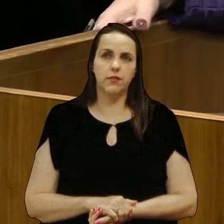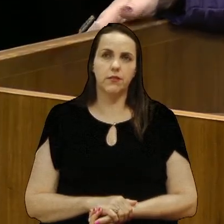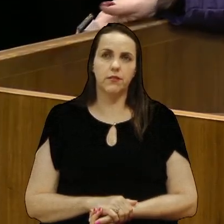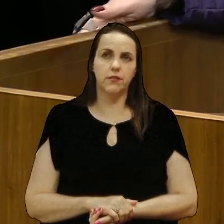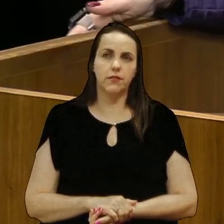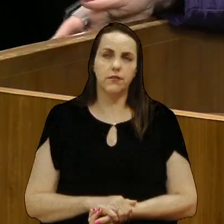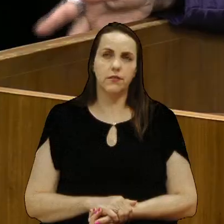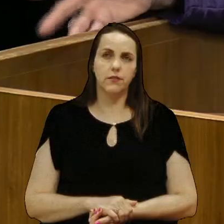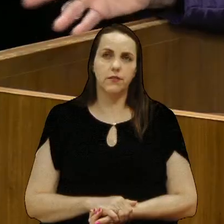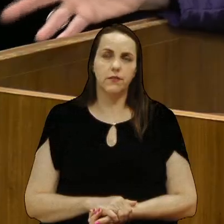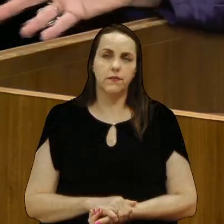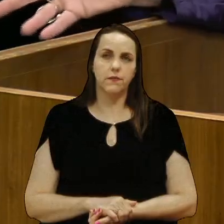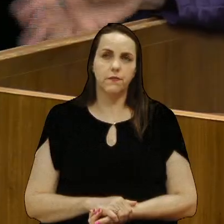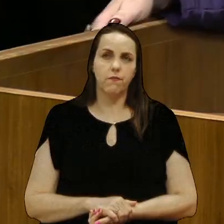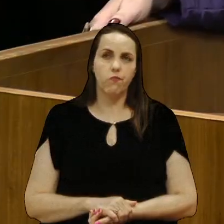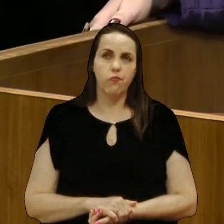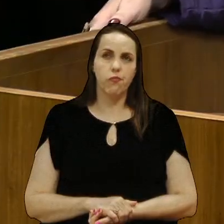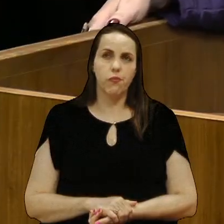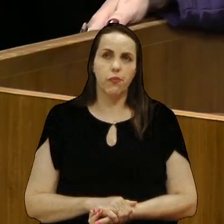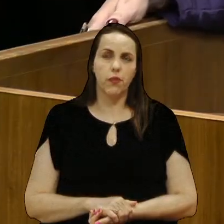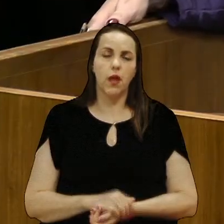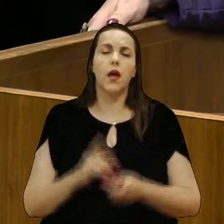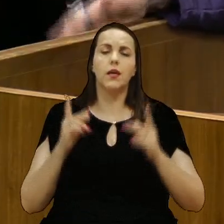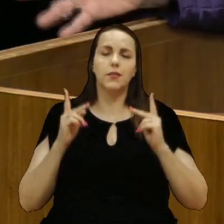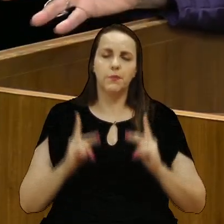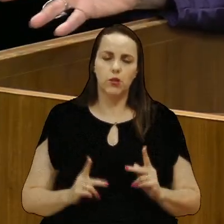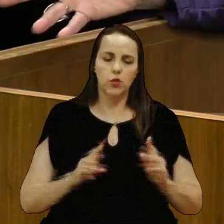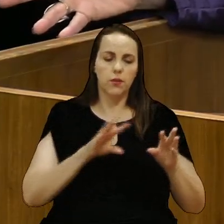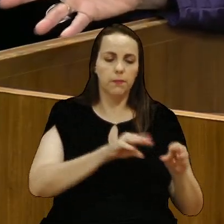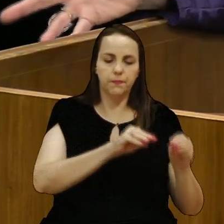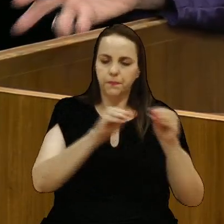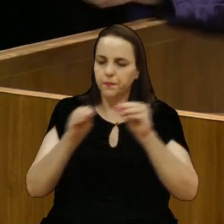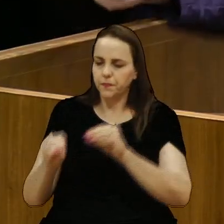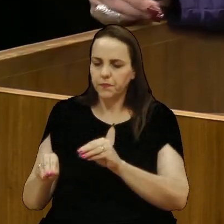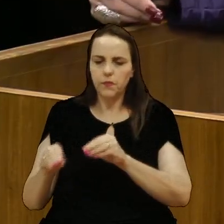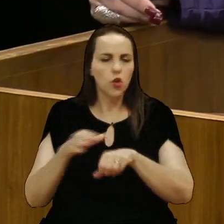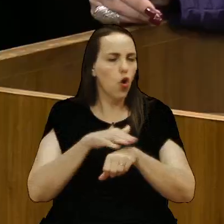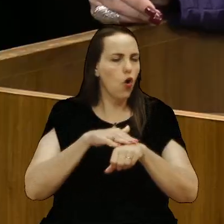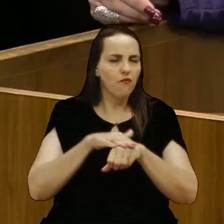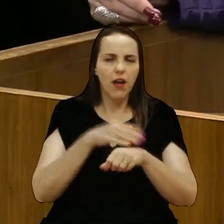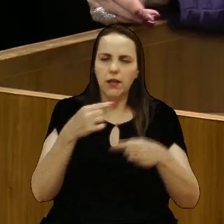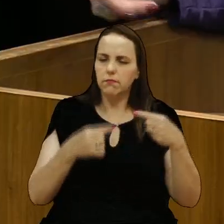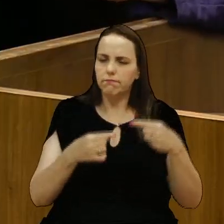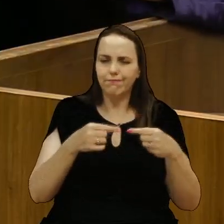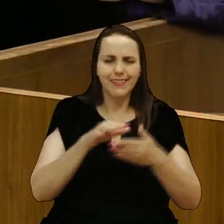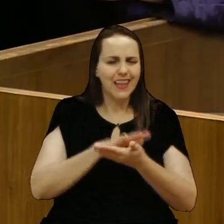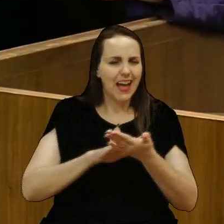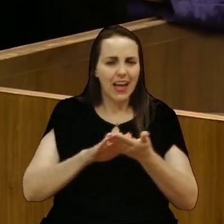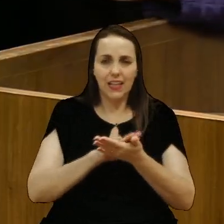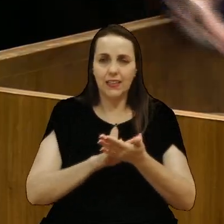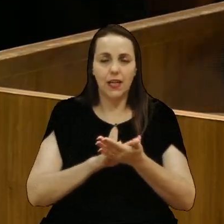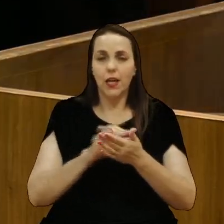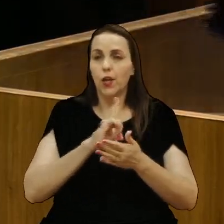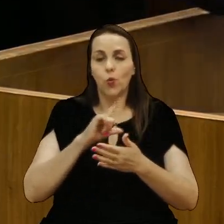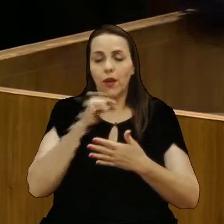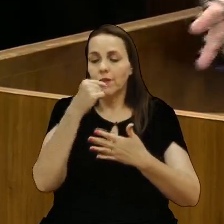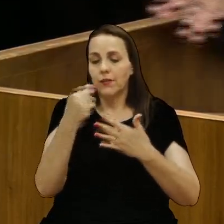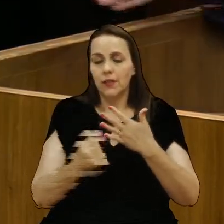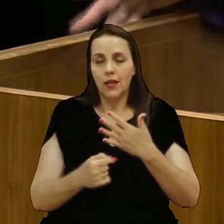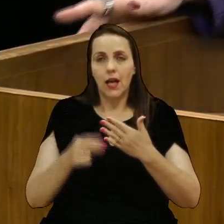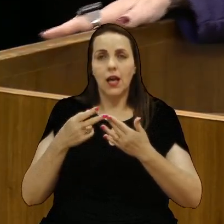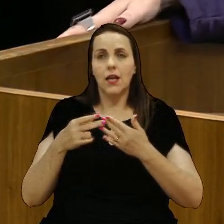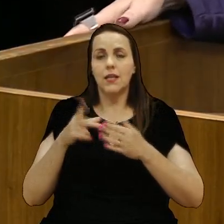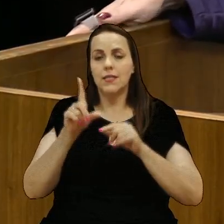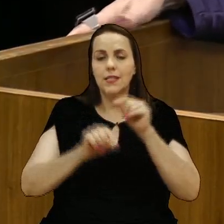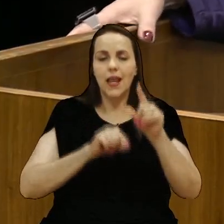relocadas sem debate nenhum, não existe critérios de seleção para assumir as